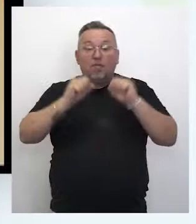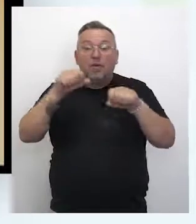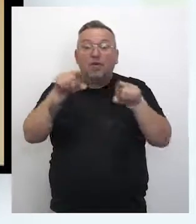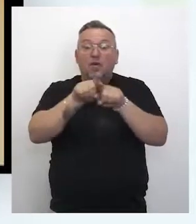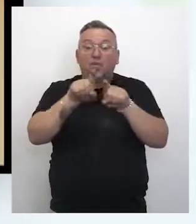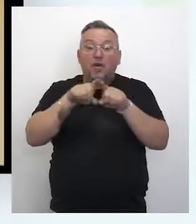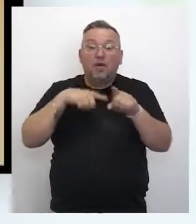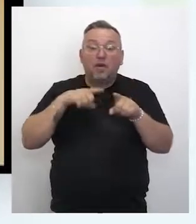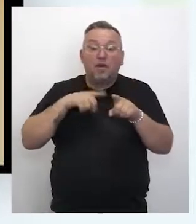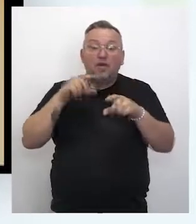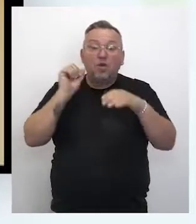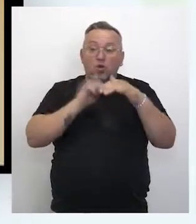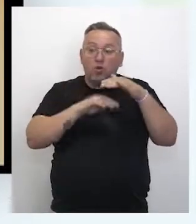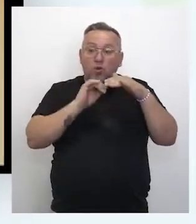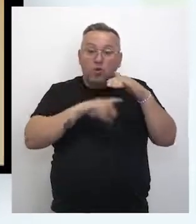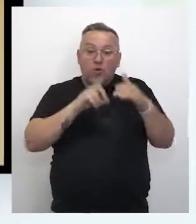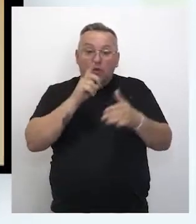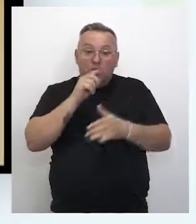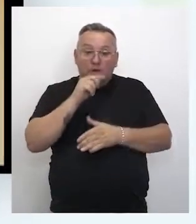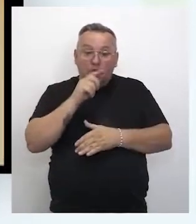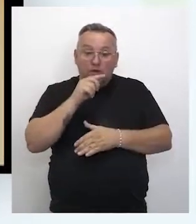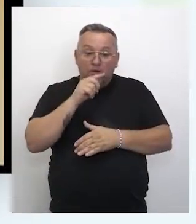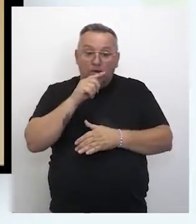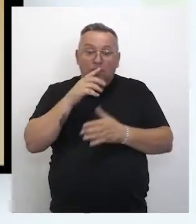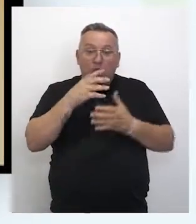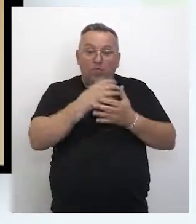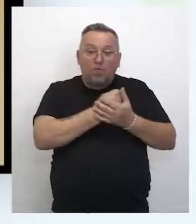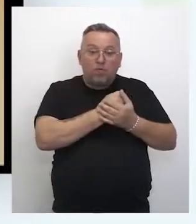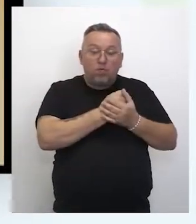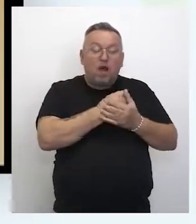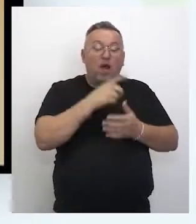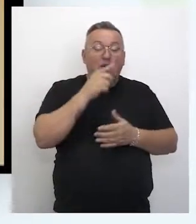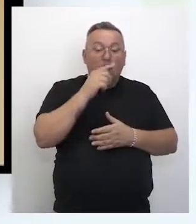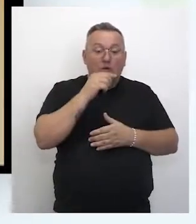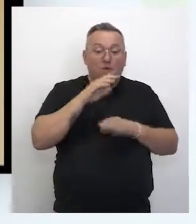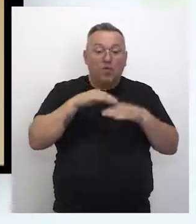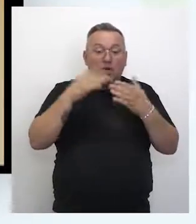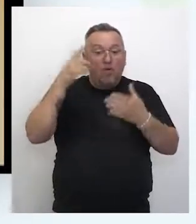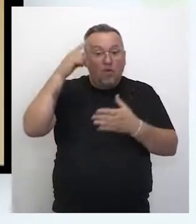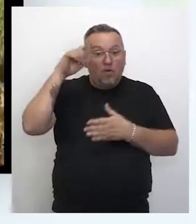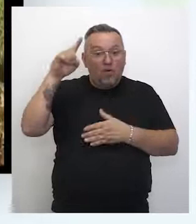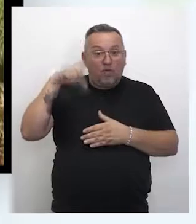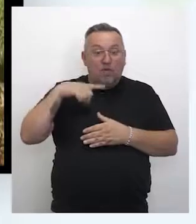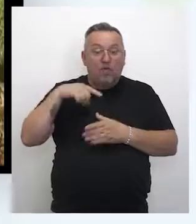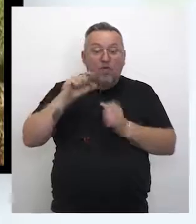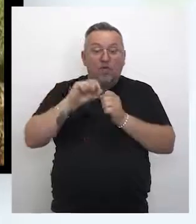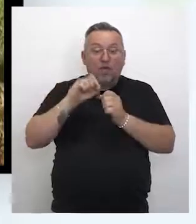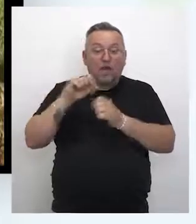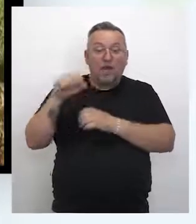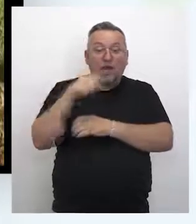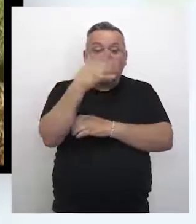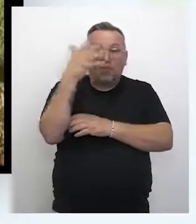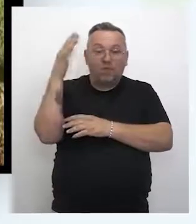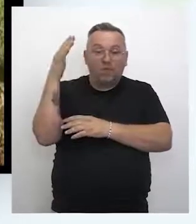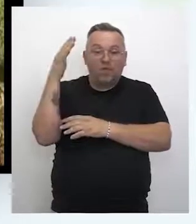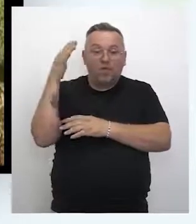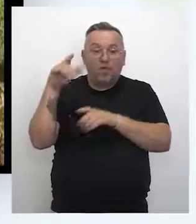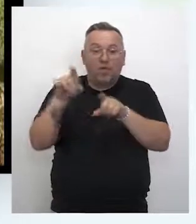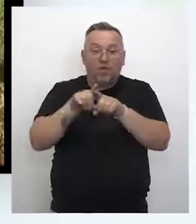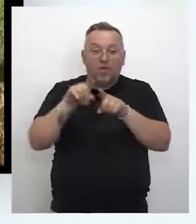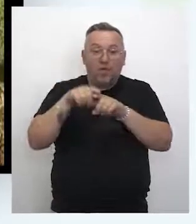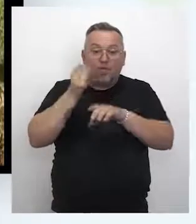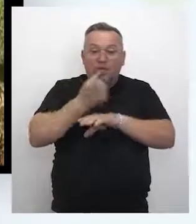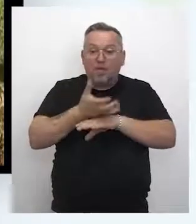está armazenando a água, né, segurando a água lá para plantio de eucalipto e pastagem